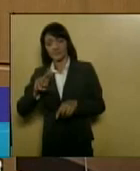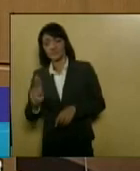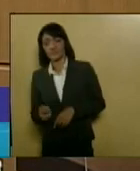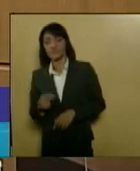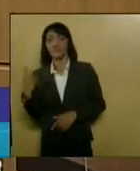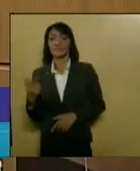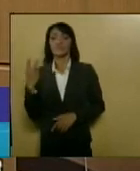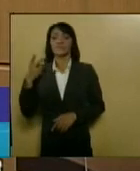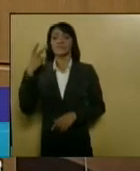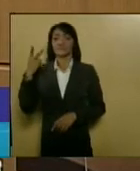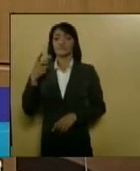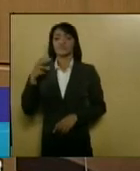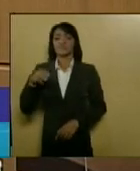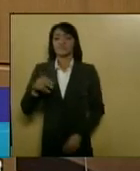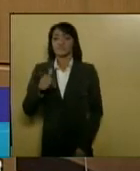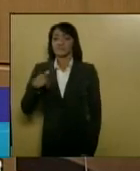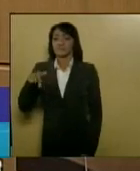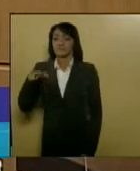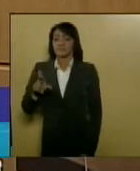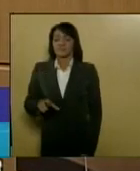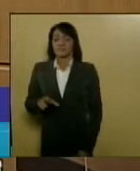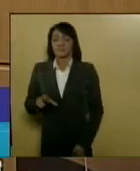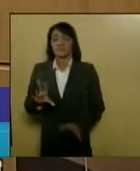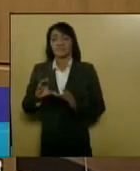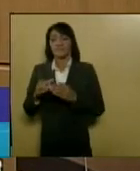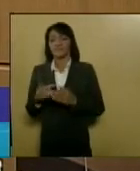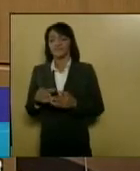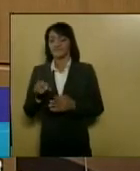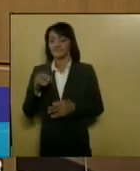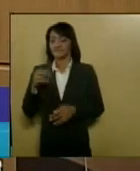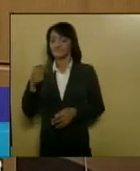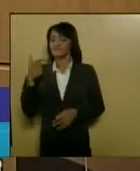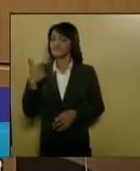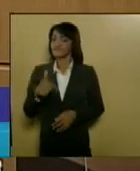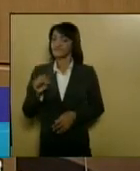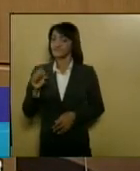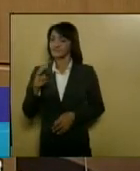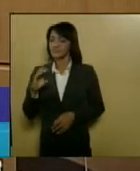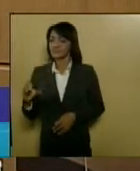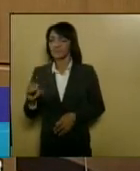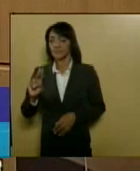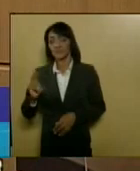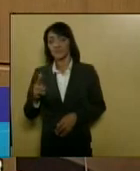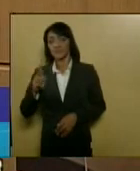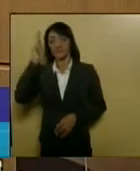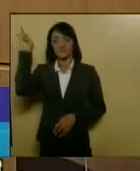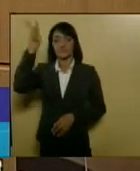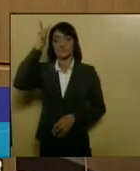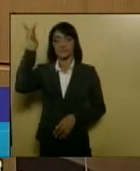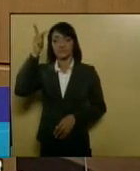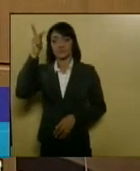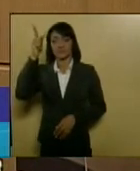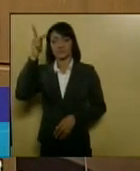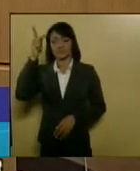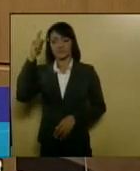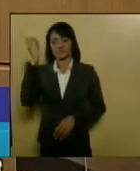valor militar na vida do Exército ou em episódios da história da pátria. Assim,